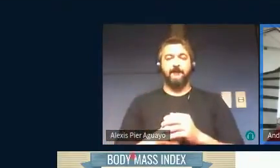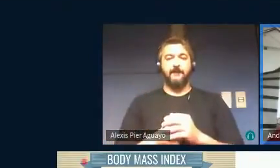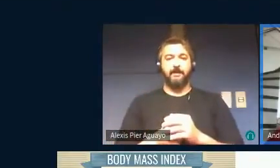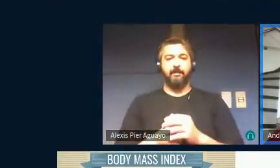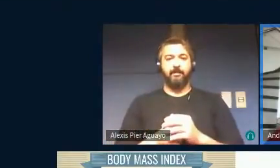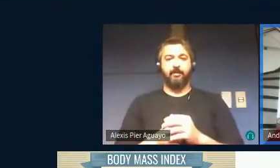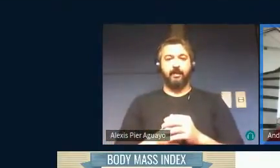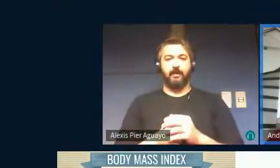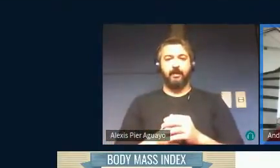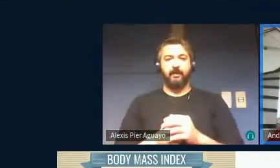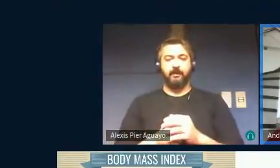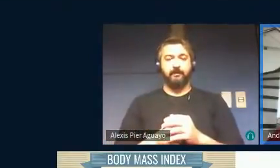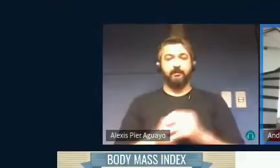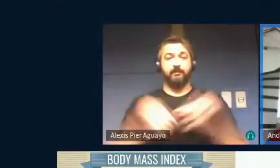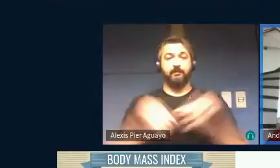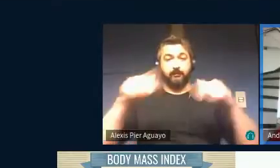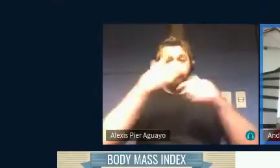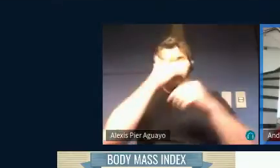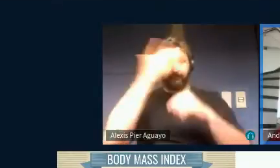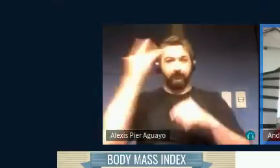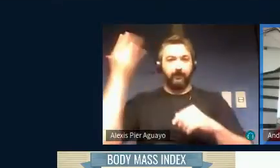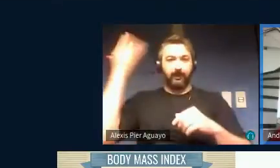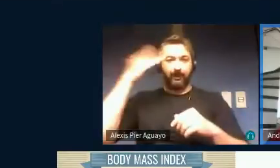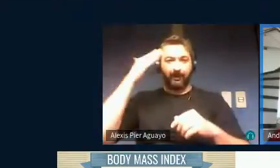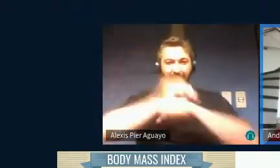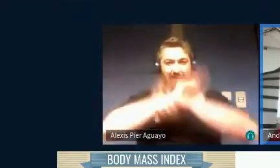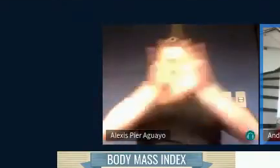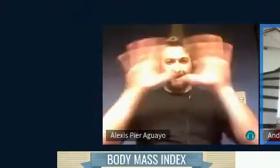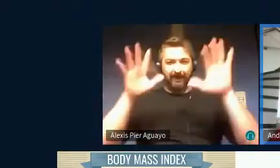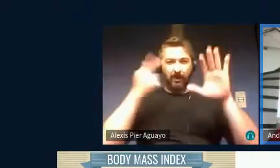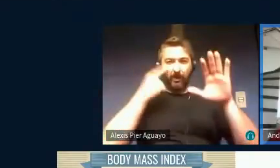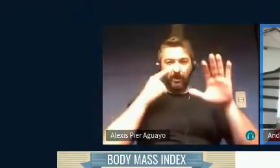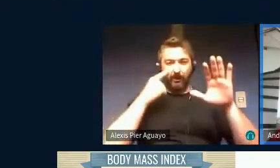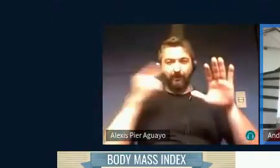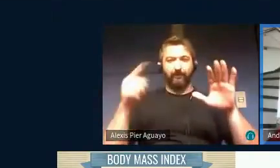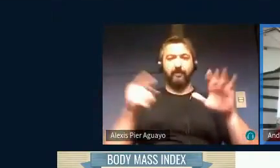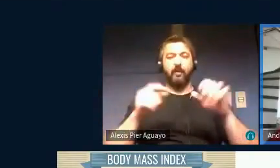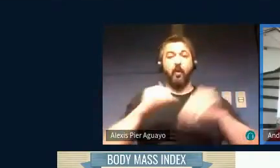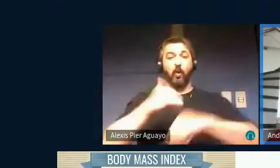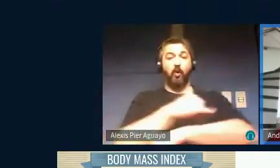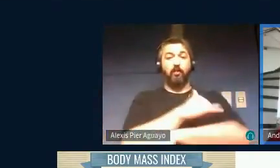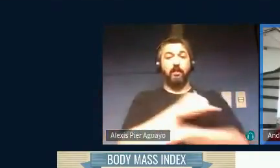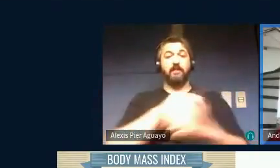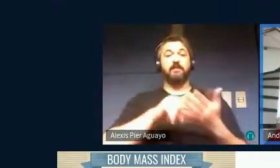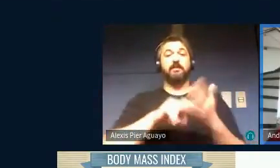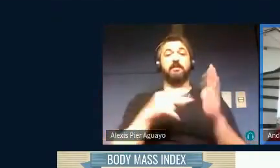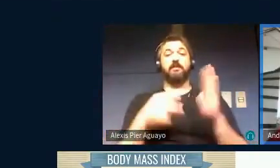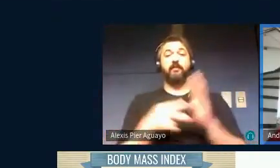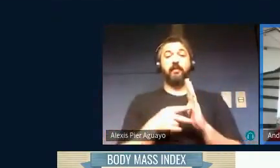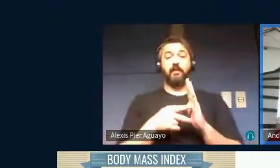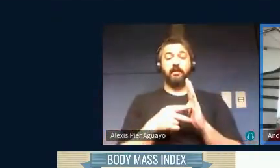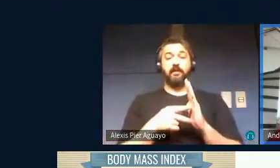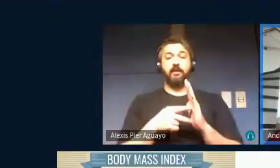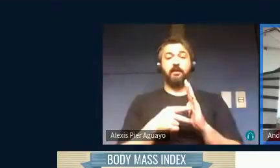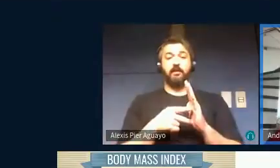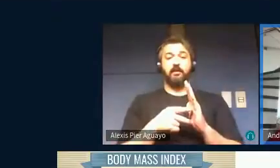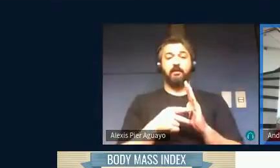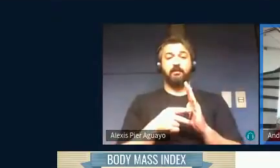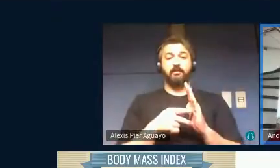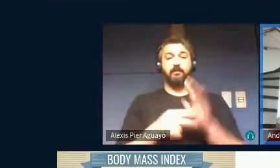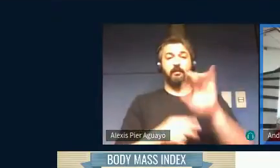que aqui o público em geral entenda o que a gente classifica como obesidade, né? Então, a gente classifica relacionando ao